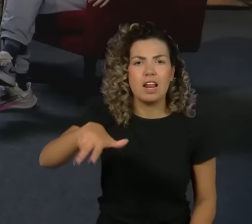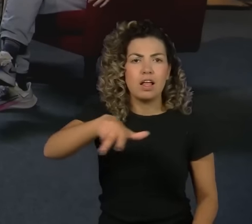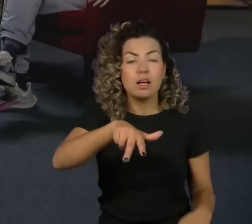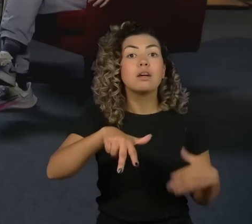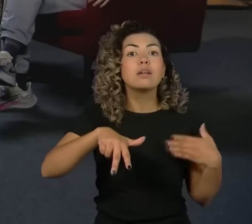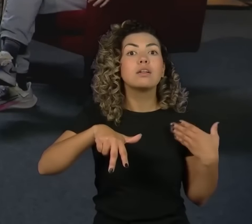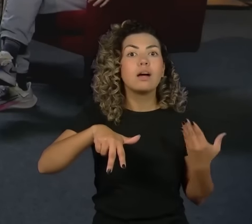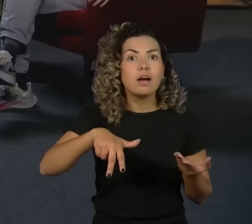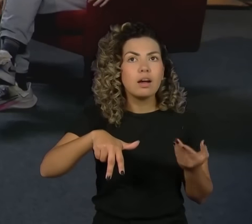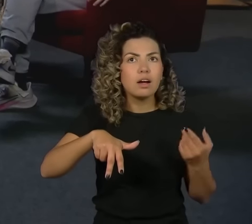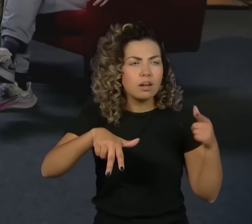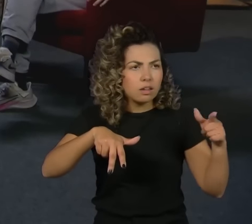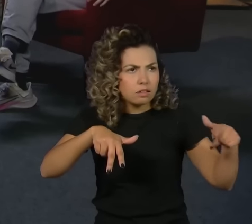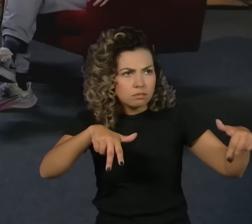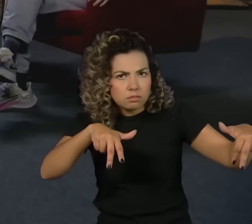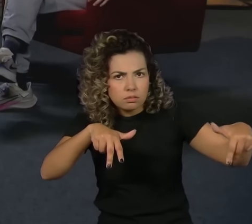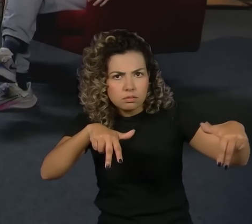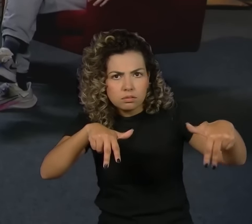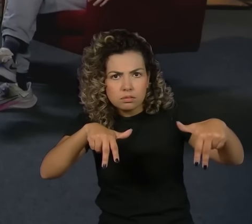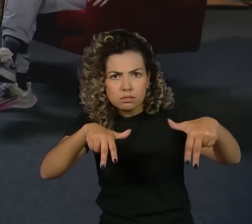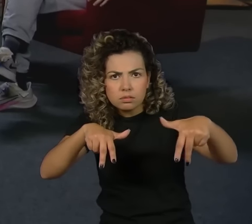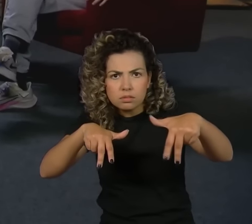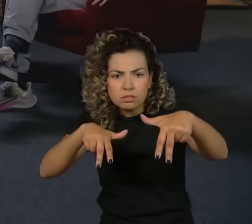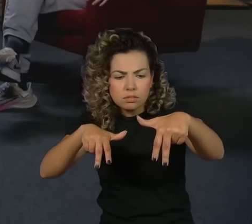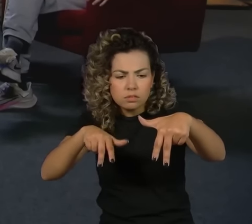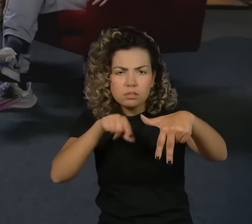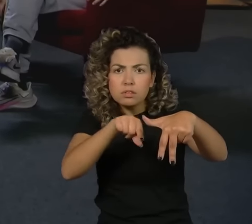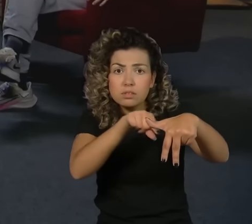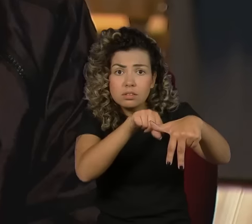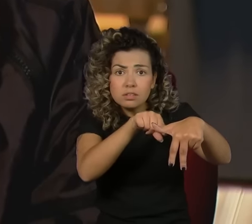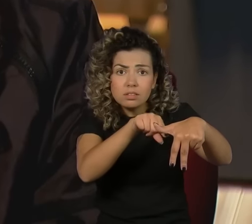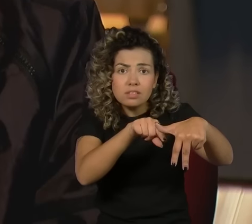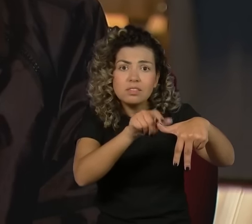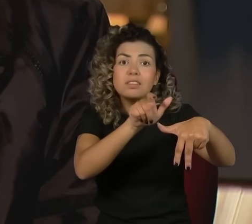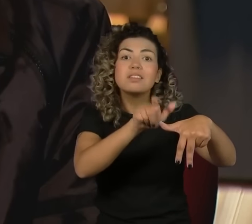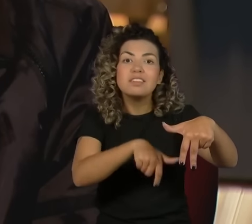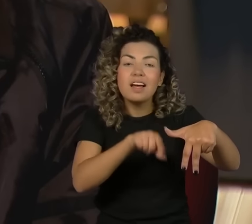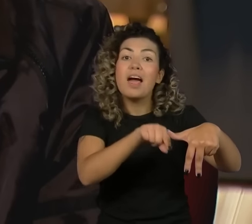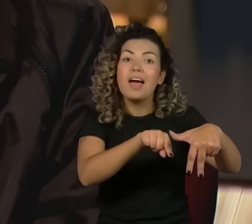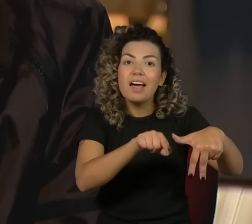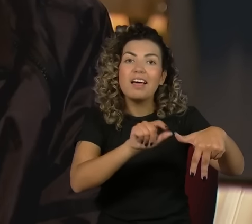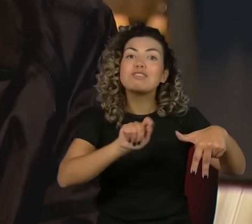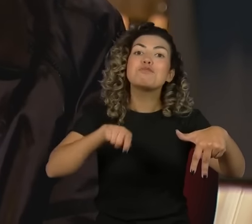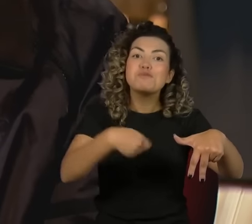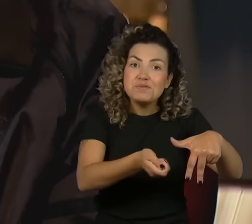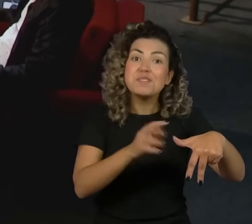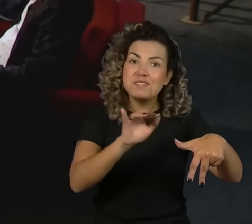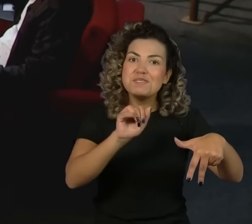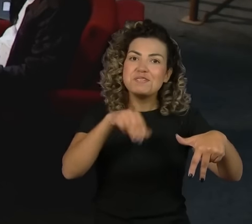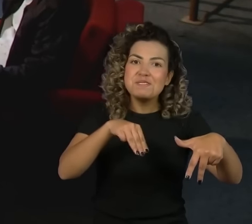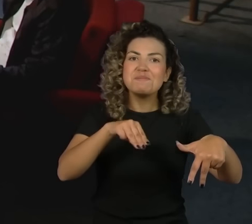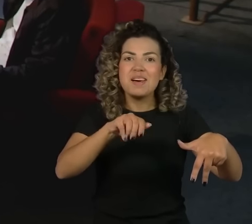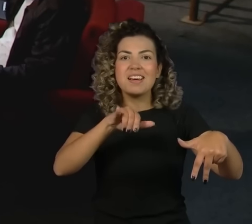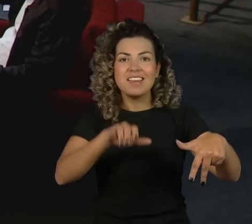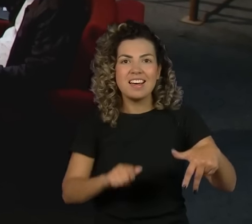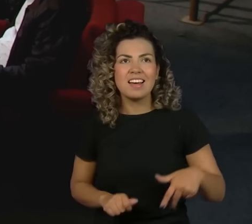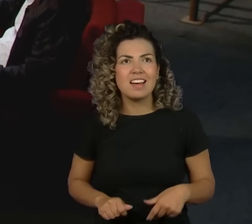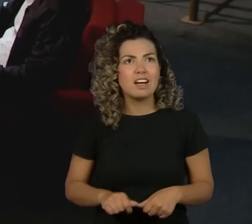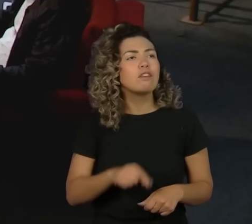pelo portão e falava, Roger! Roger! Era quem? Era o Tim Maia. Você jogava